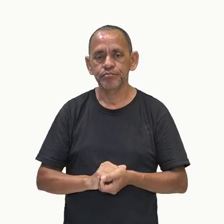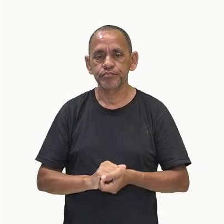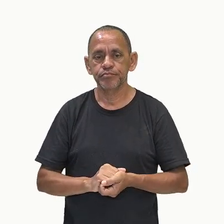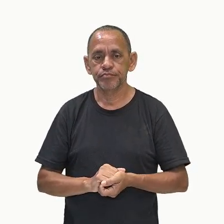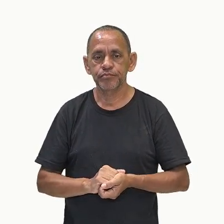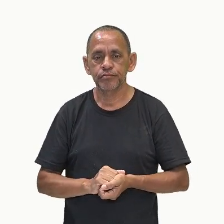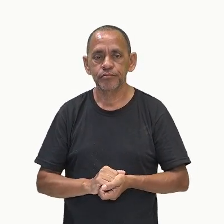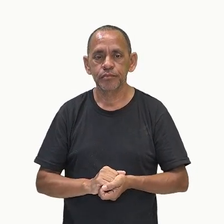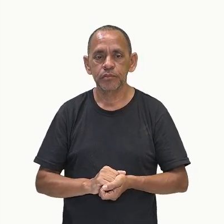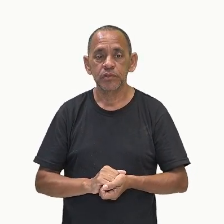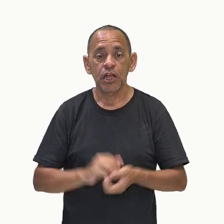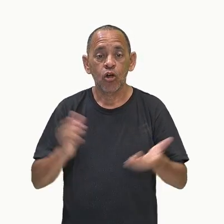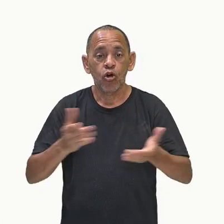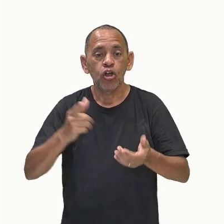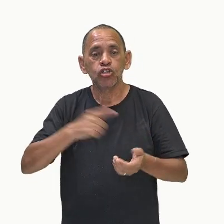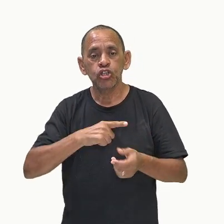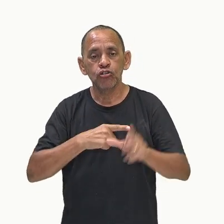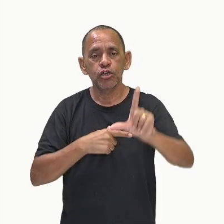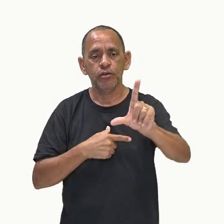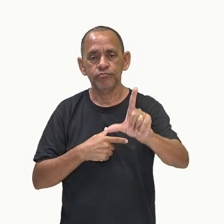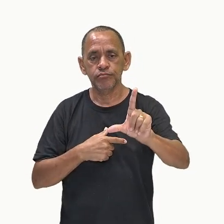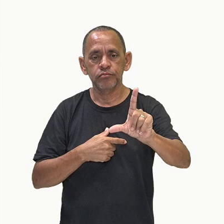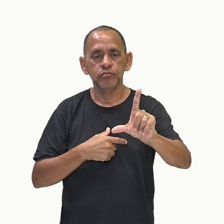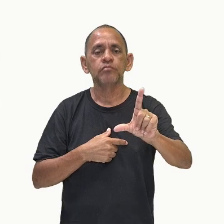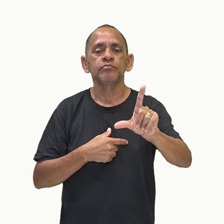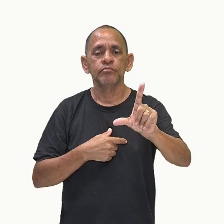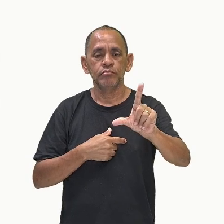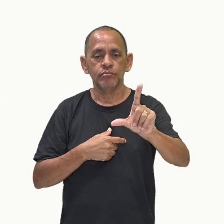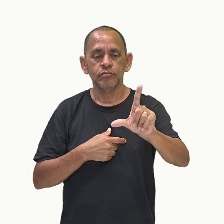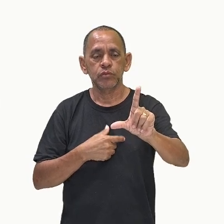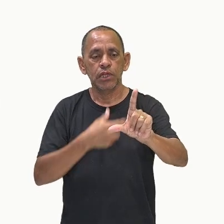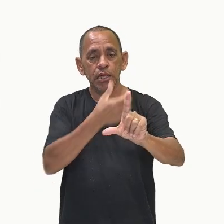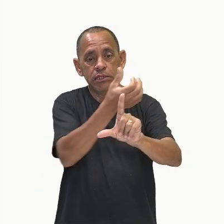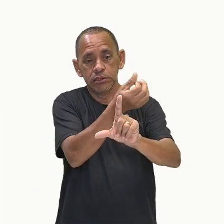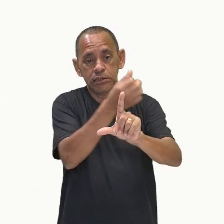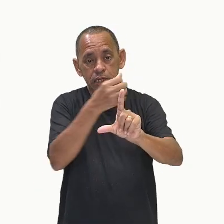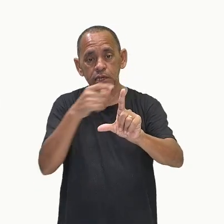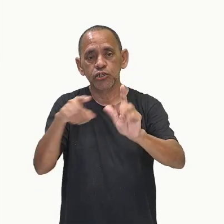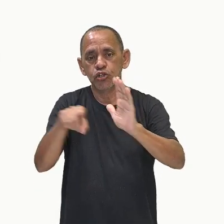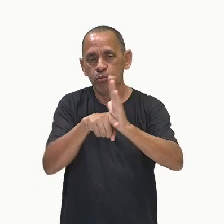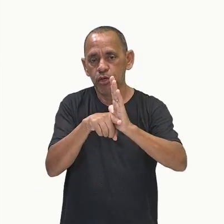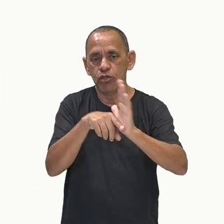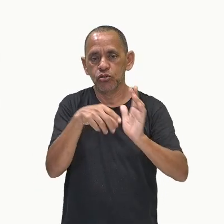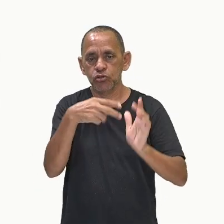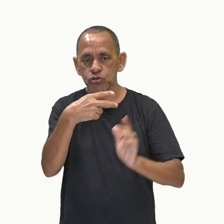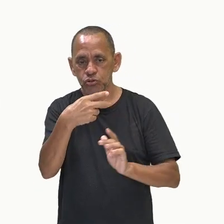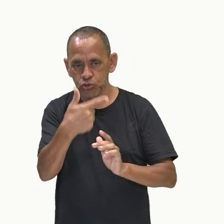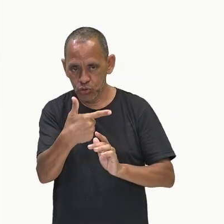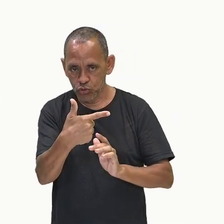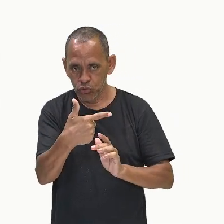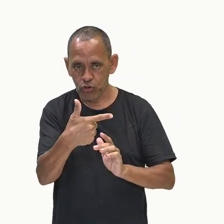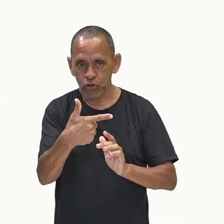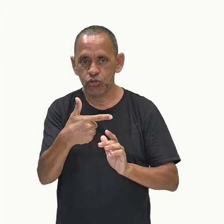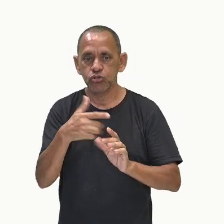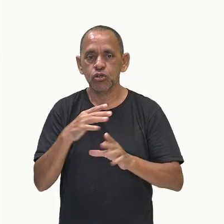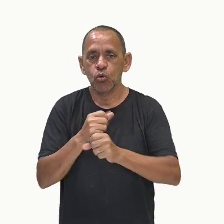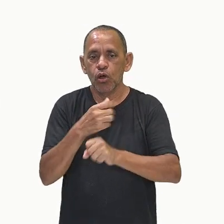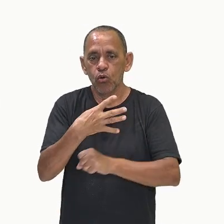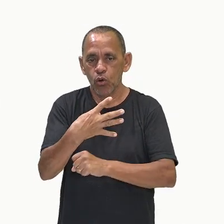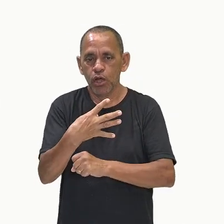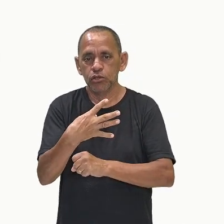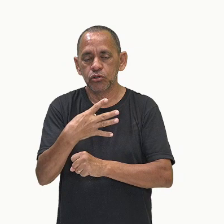ter 6 menos 2, 4. Elevado ao quadrado. 4 menos